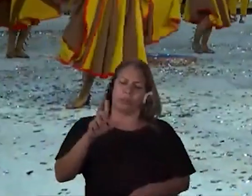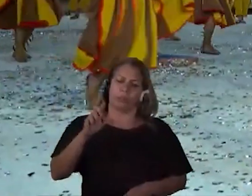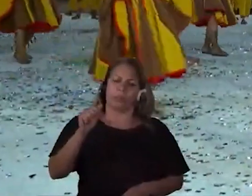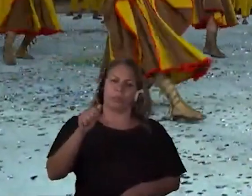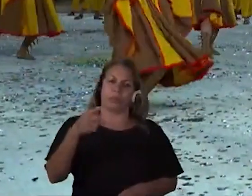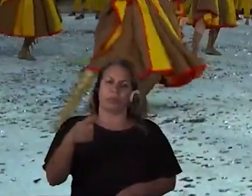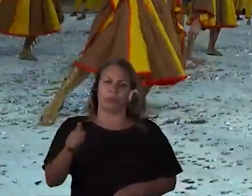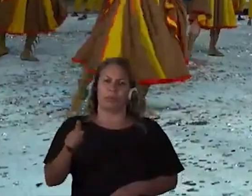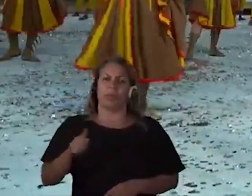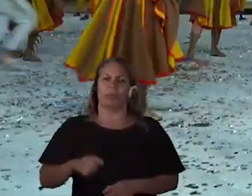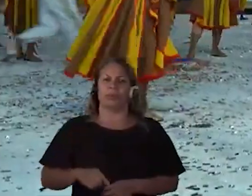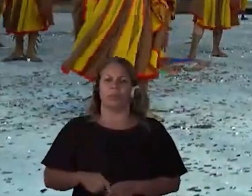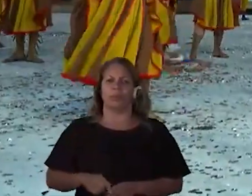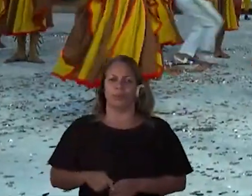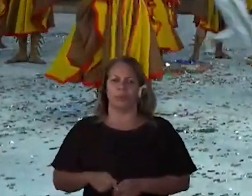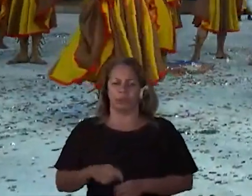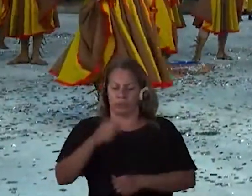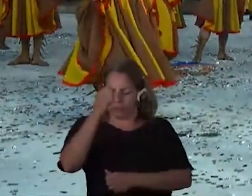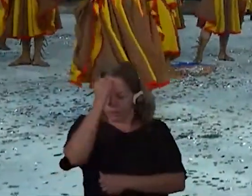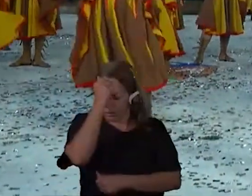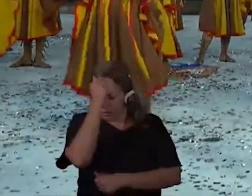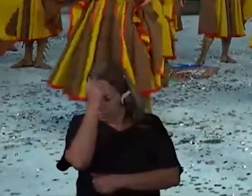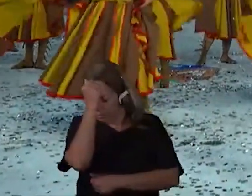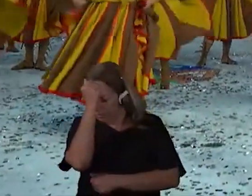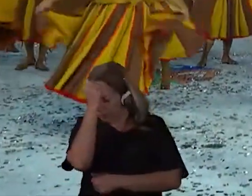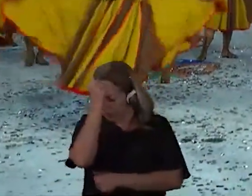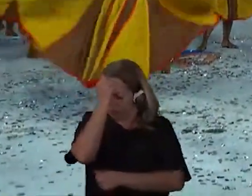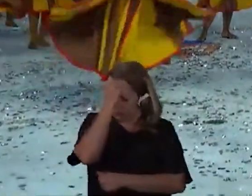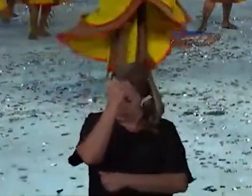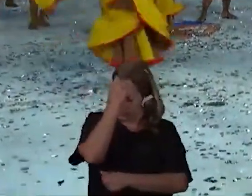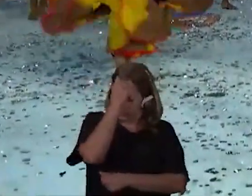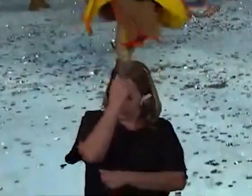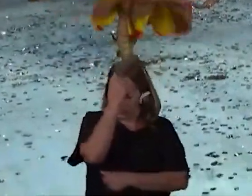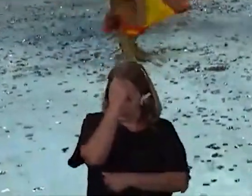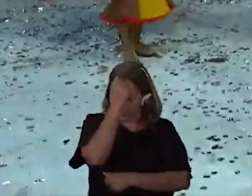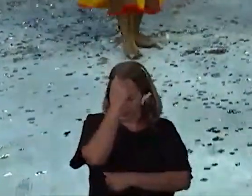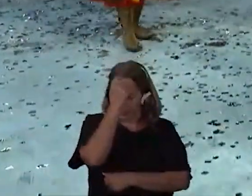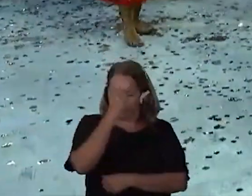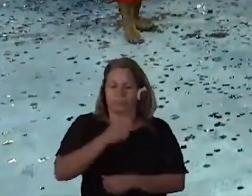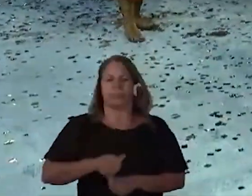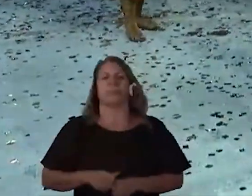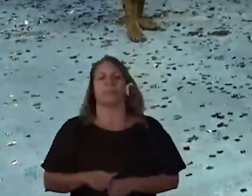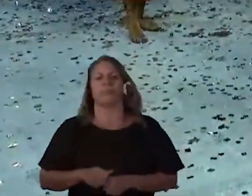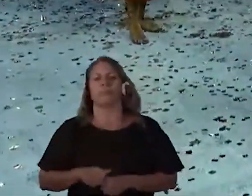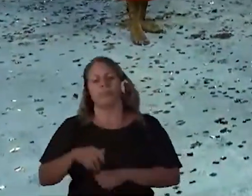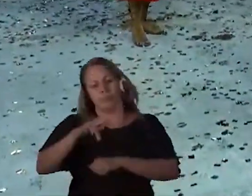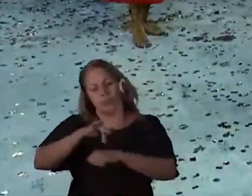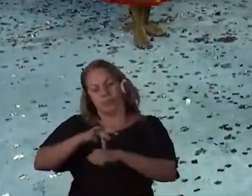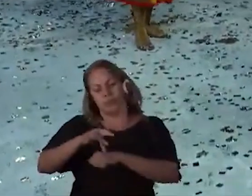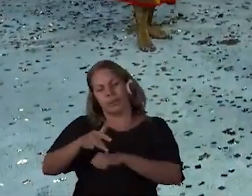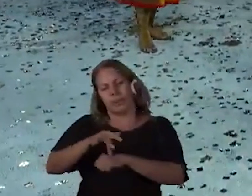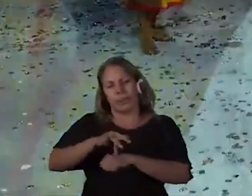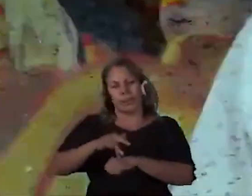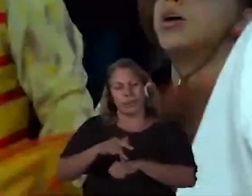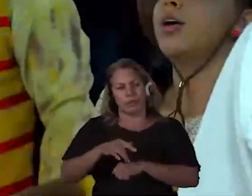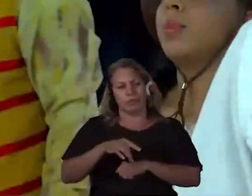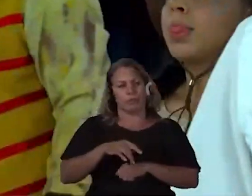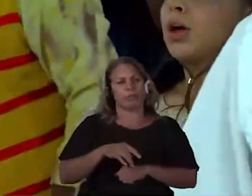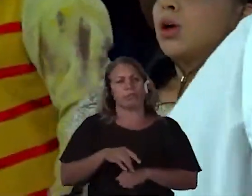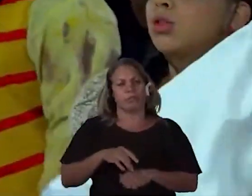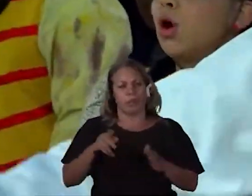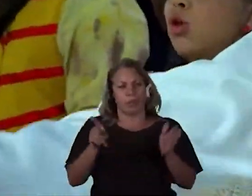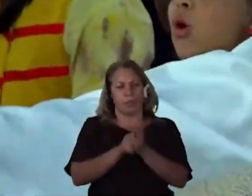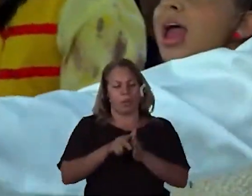vem construindo esse personagem, eu e ele, né, Reni? Então, é a cara da quadrilha, nós somos o casal que